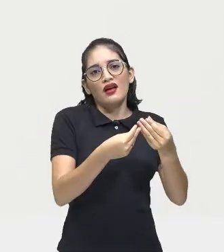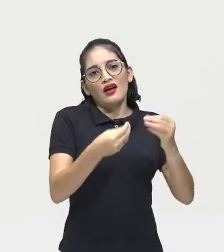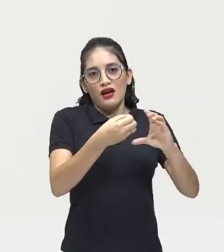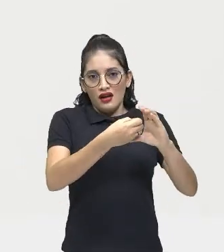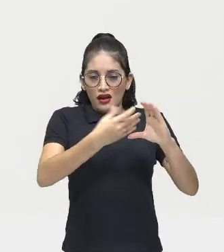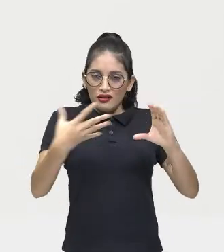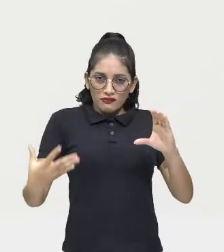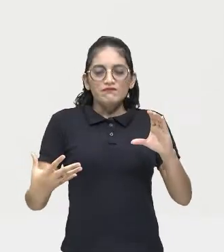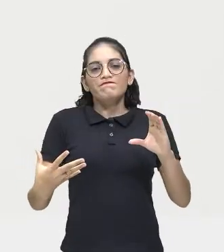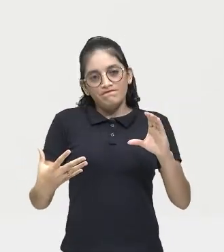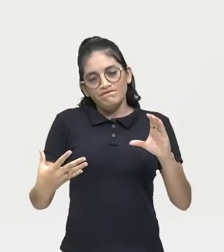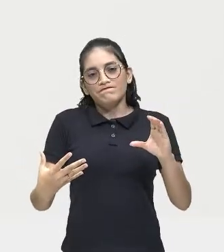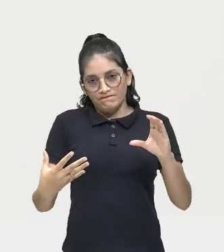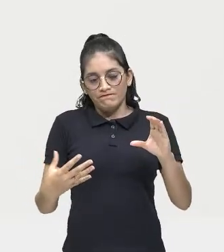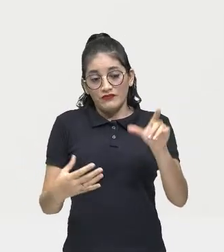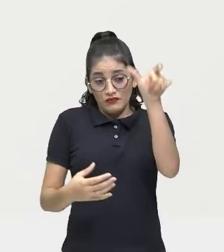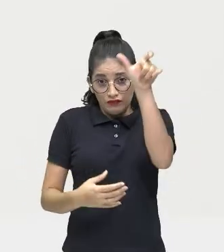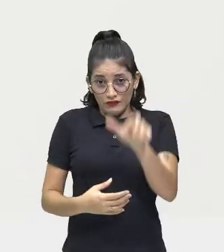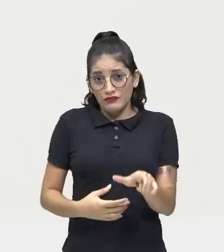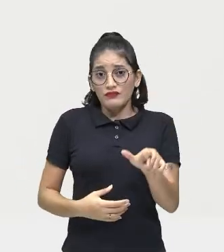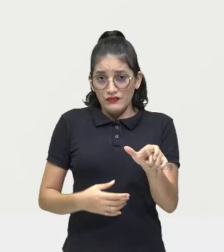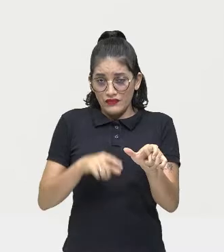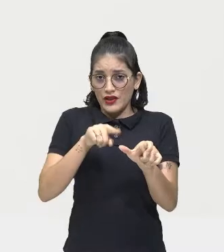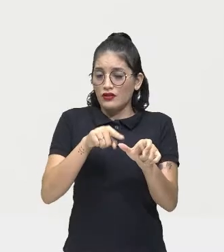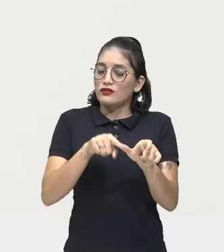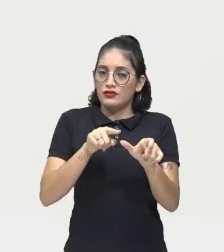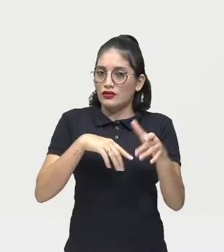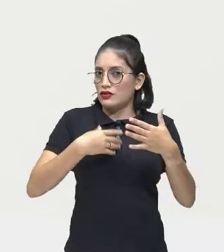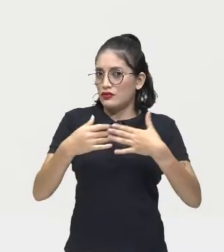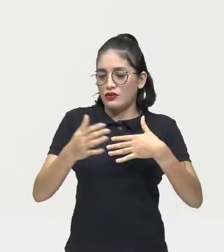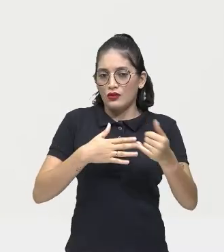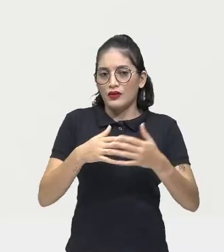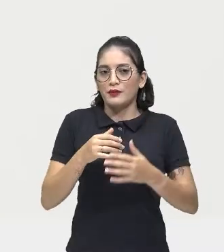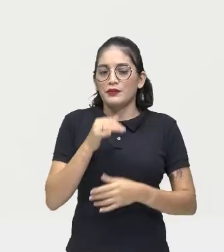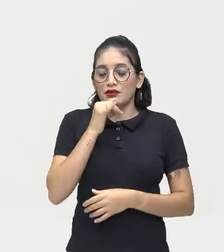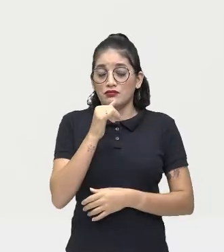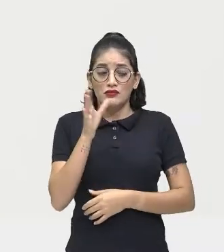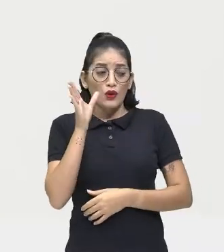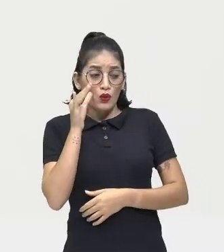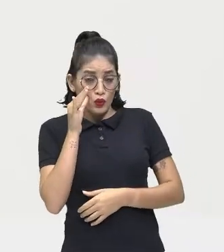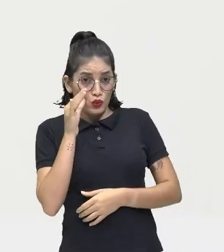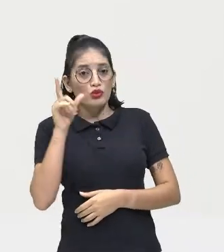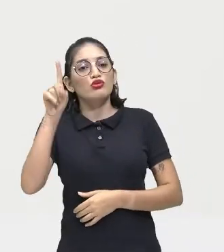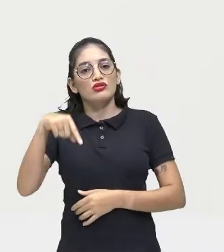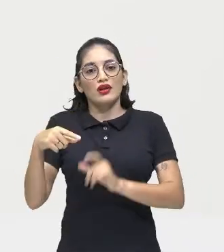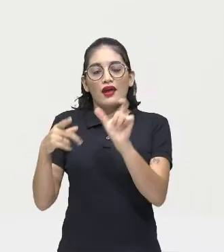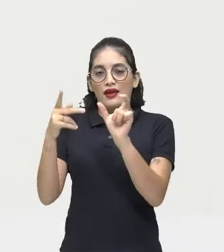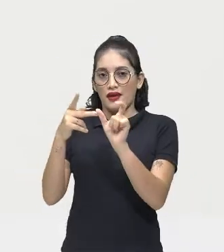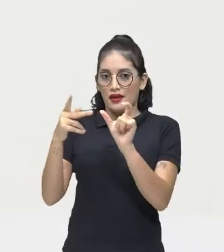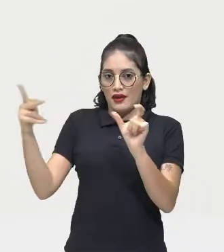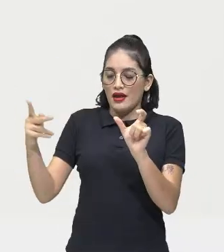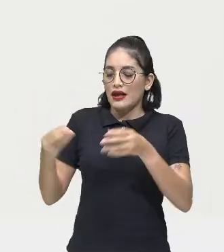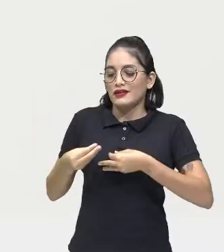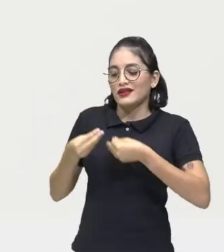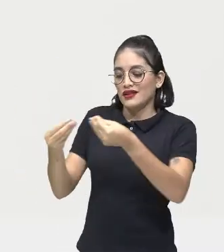características a um sujeito, a determinado elemento. Curiosa é o nosso predicativo de sujeito, que atribui